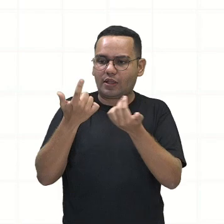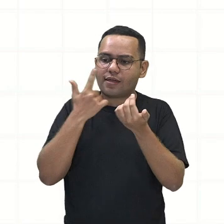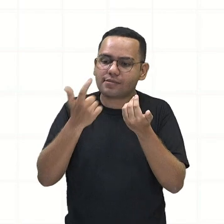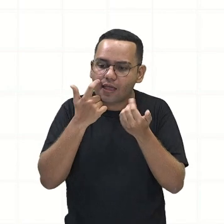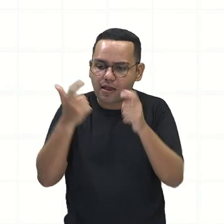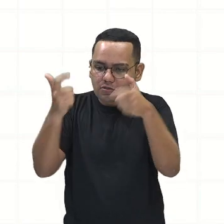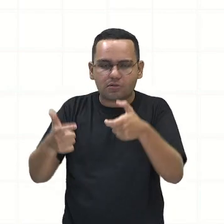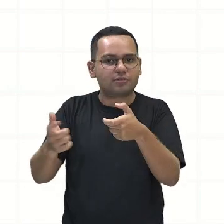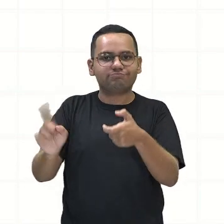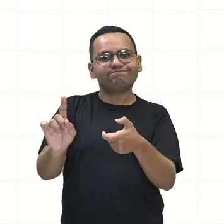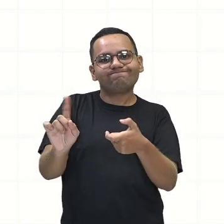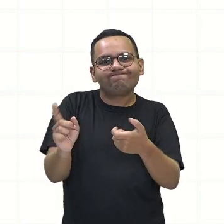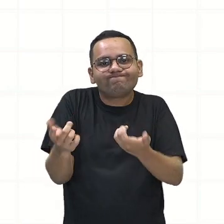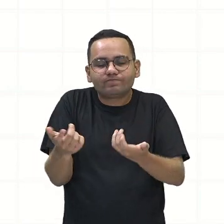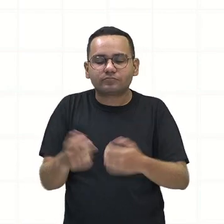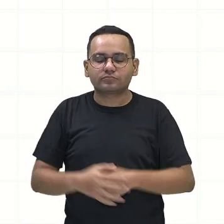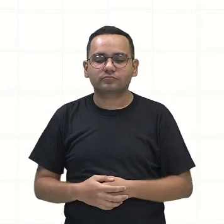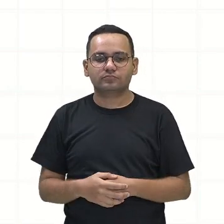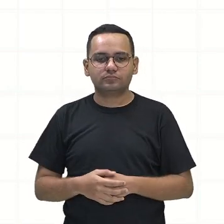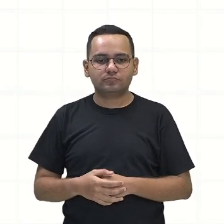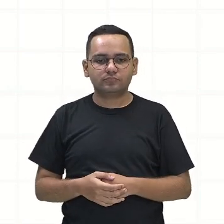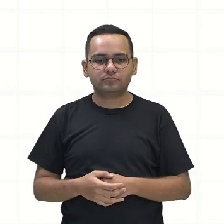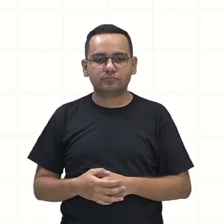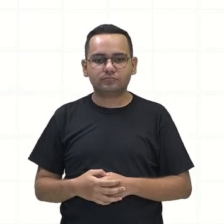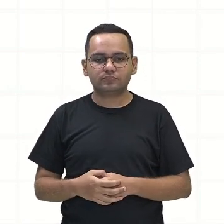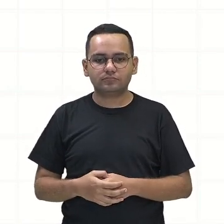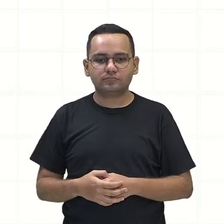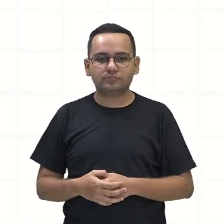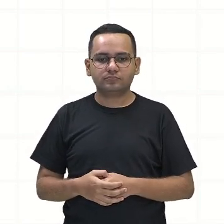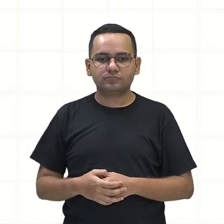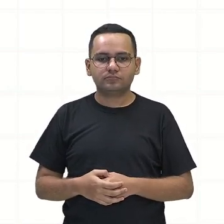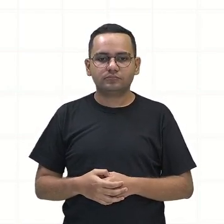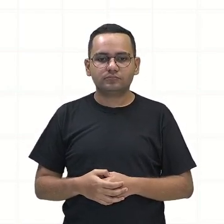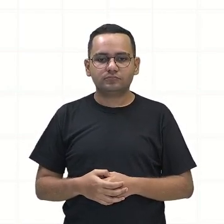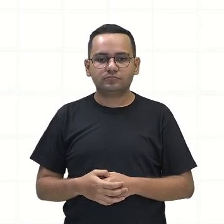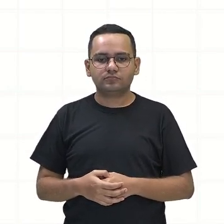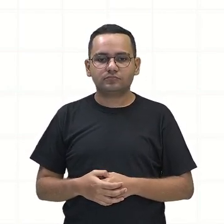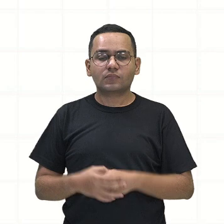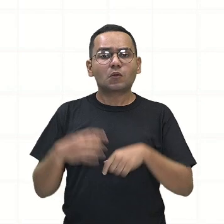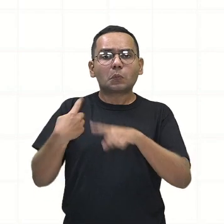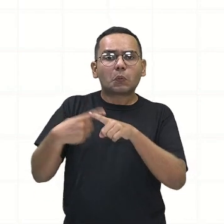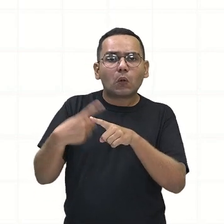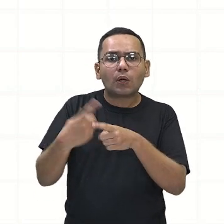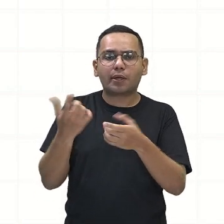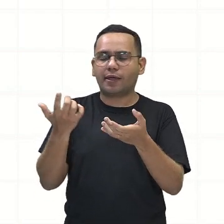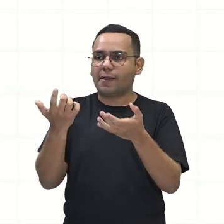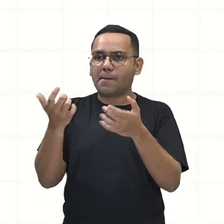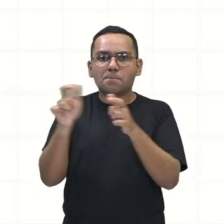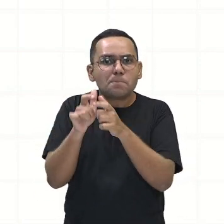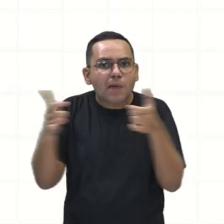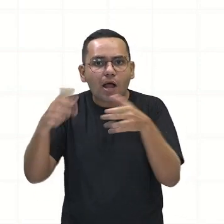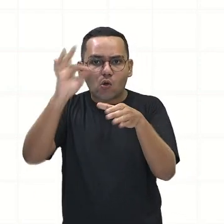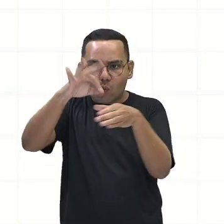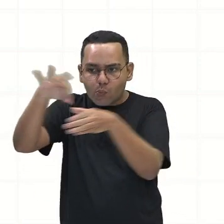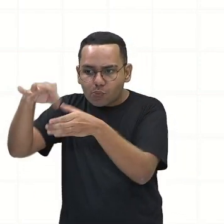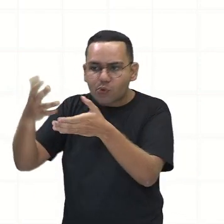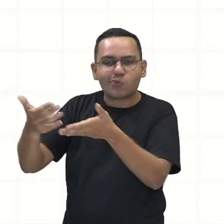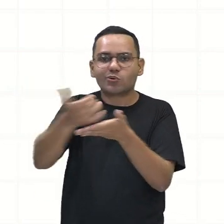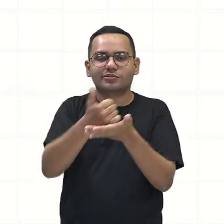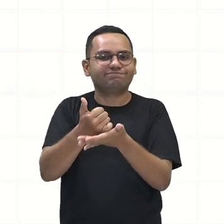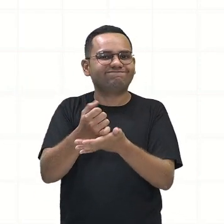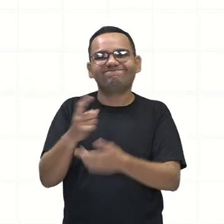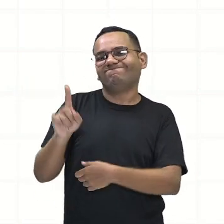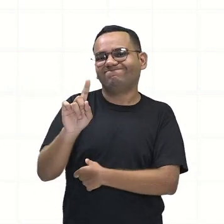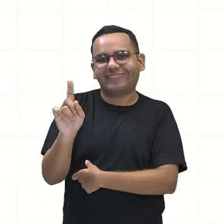continuar com a exploração desse produto, porque não dava para haver ali uma grande produção, uma grande colheita para levar